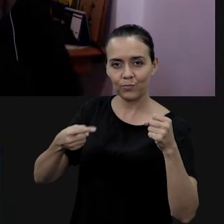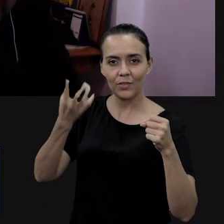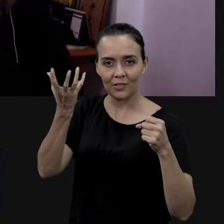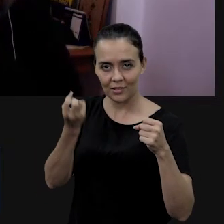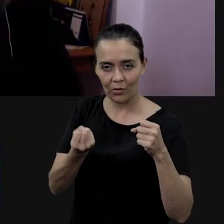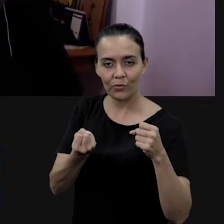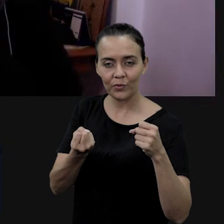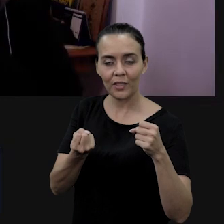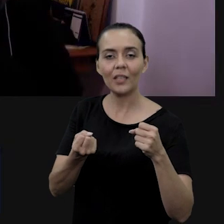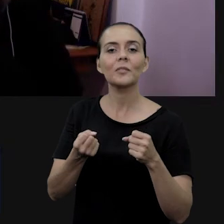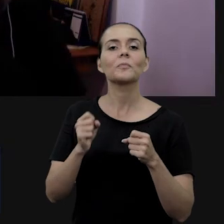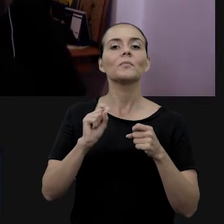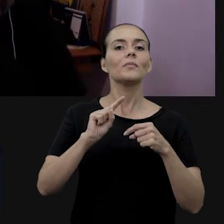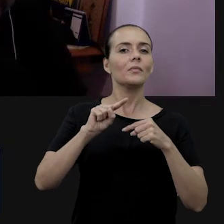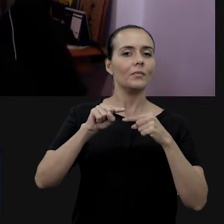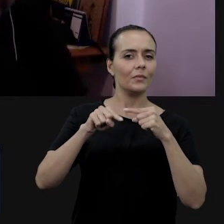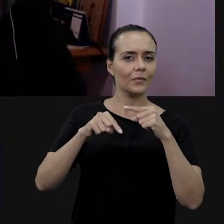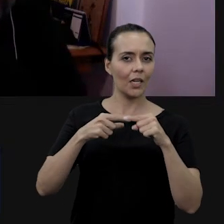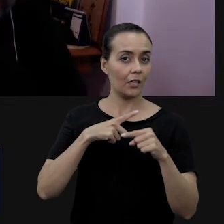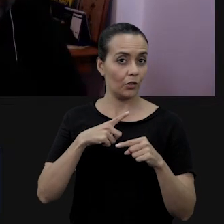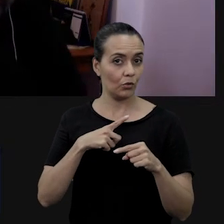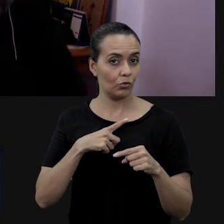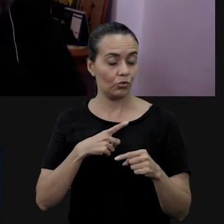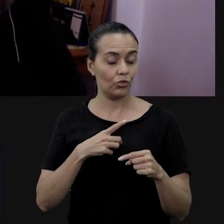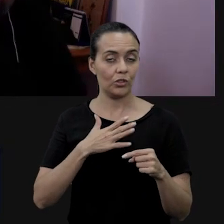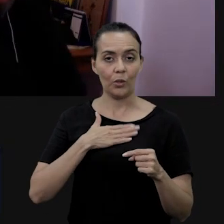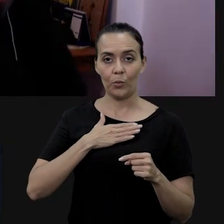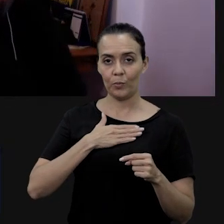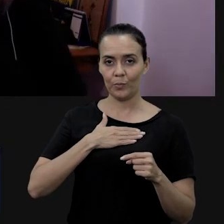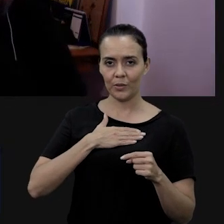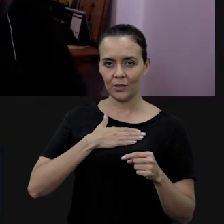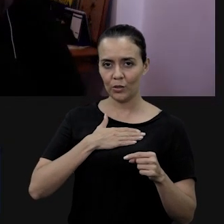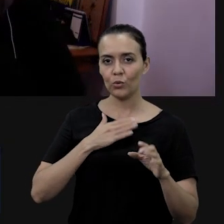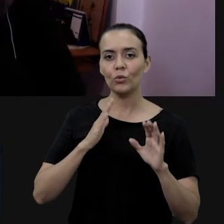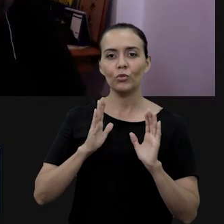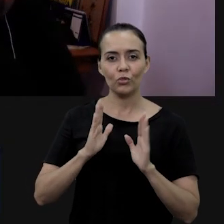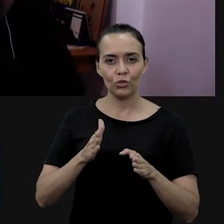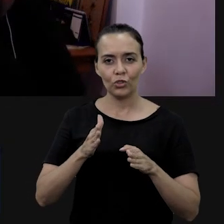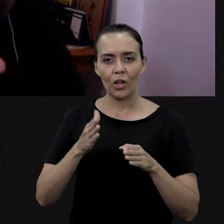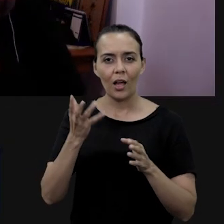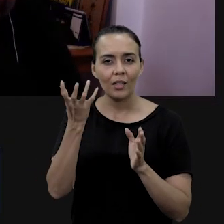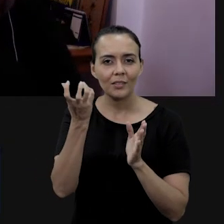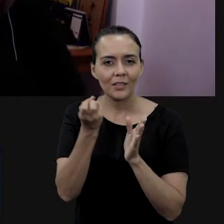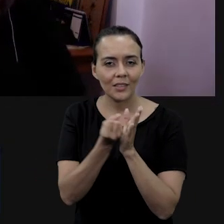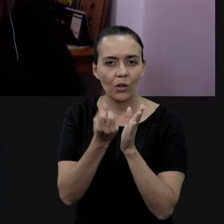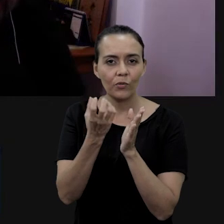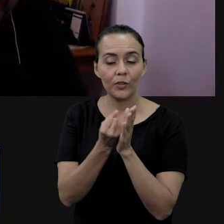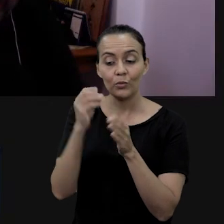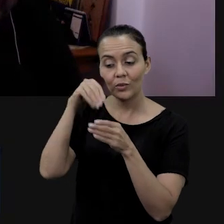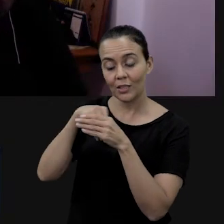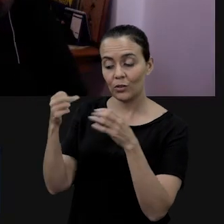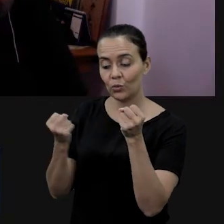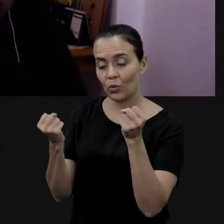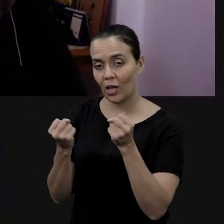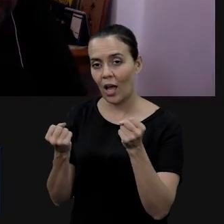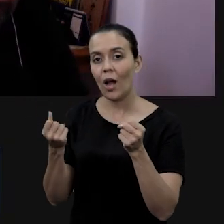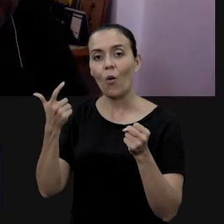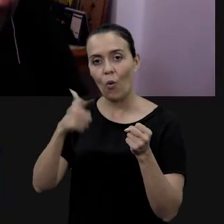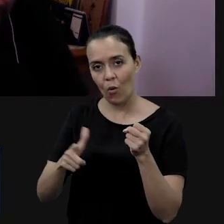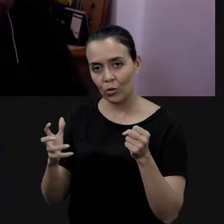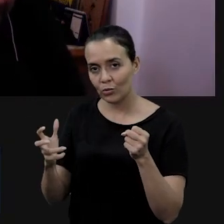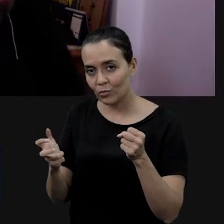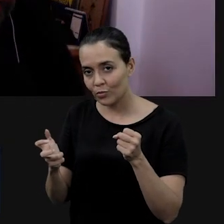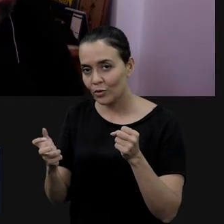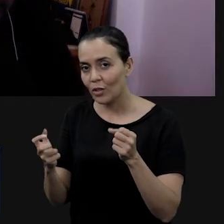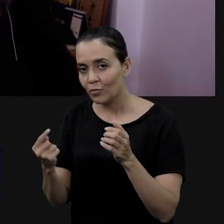frequência desse lapela do vencedor ali. Então eu tinha comigo um gravador naquela frequência e dentro do